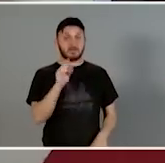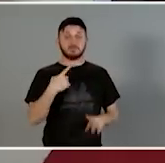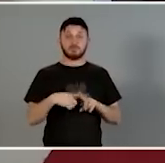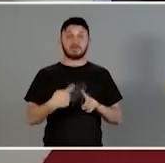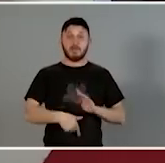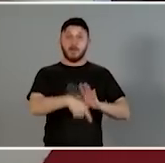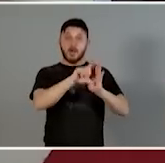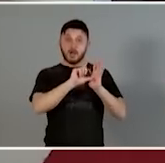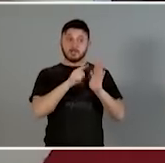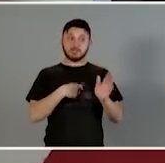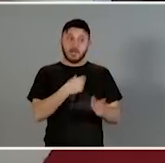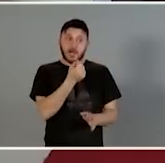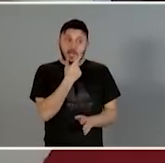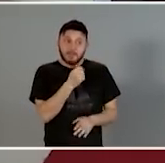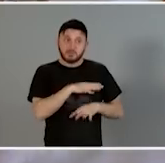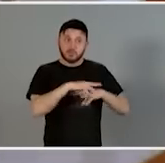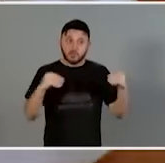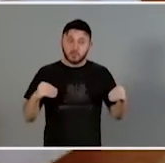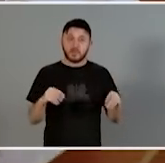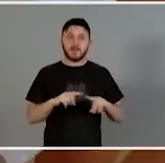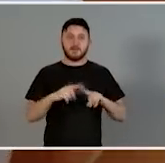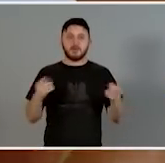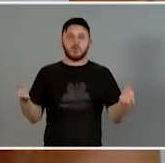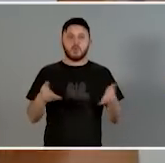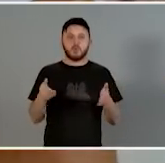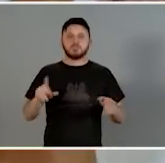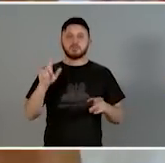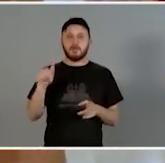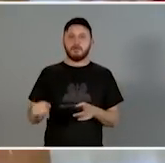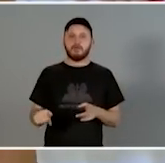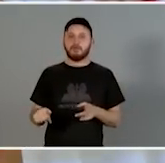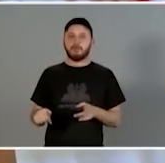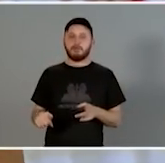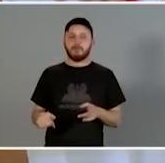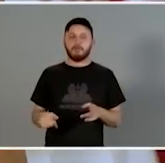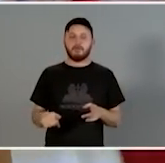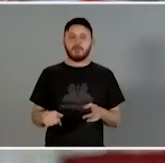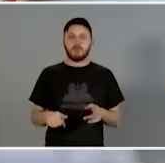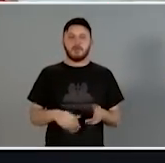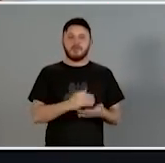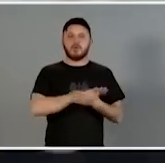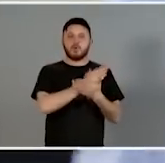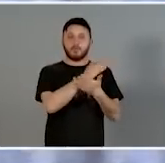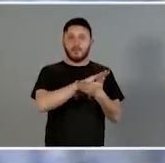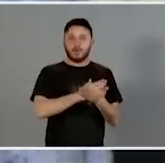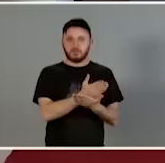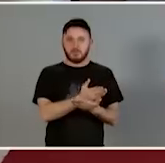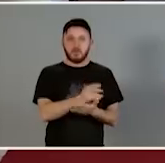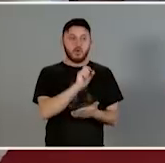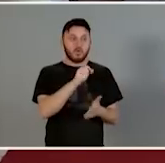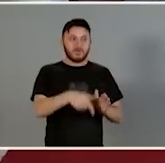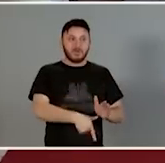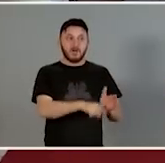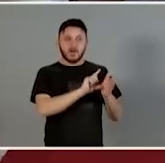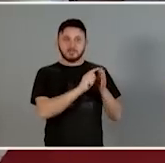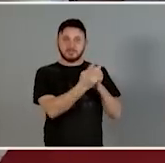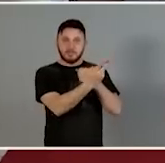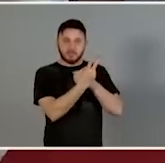um remédio, hoje para mim é um atropelo. O que antes era uma